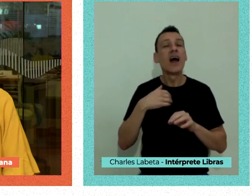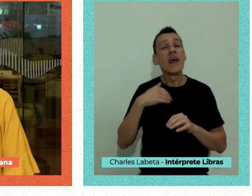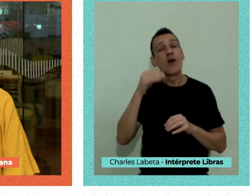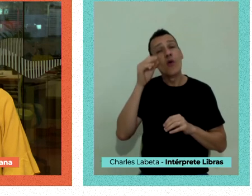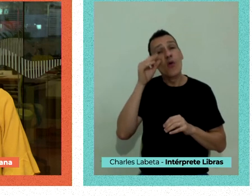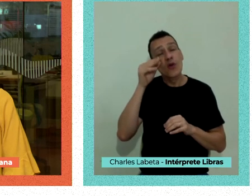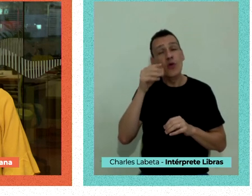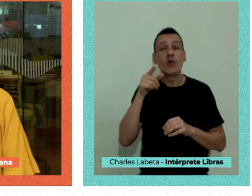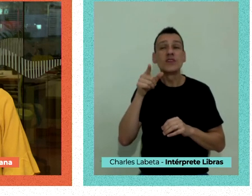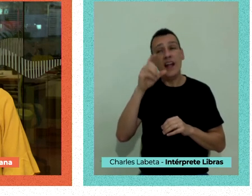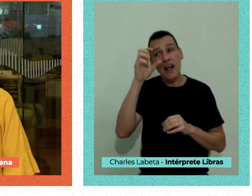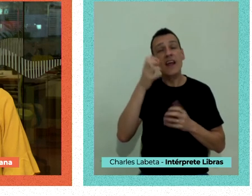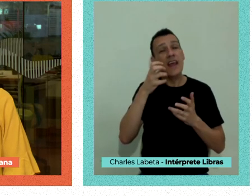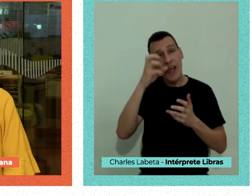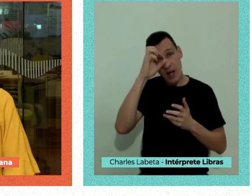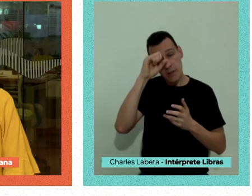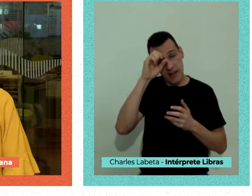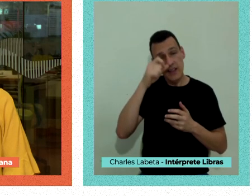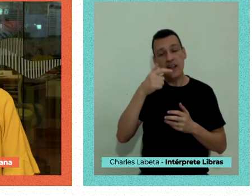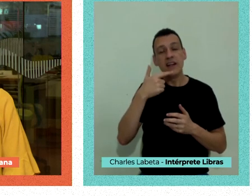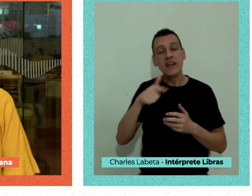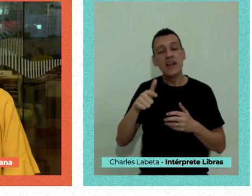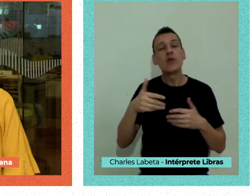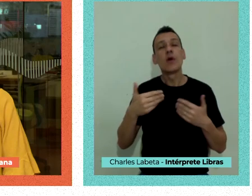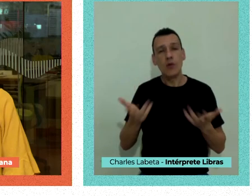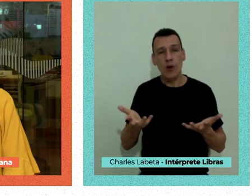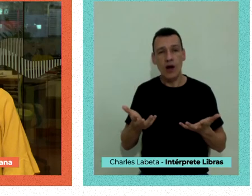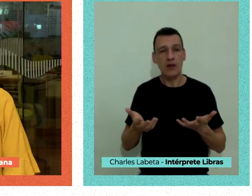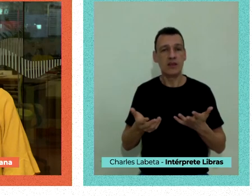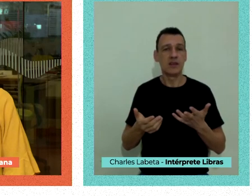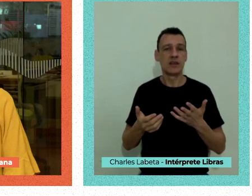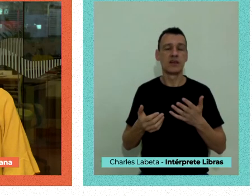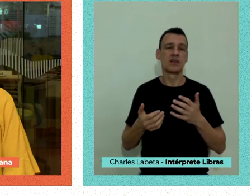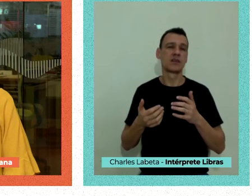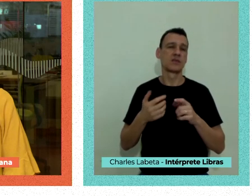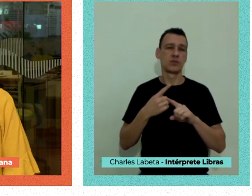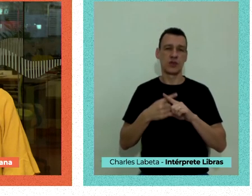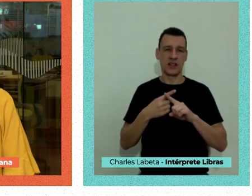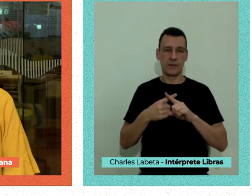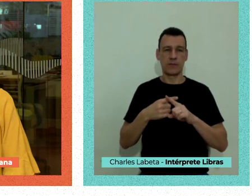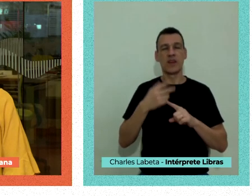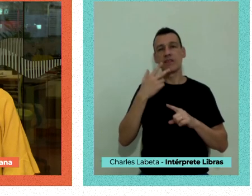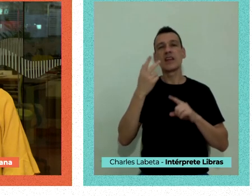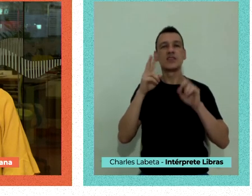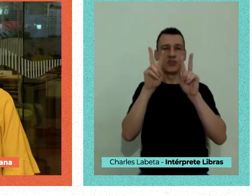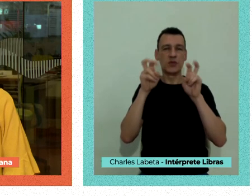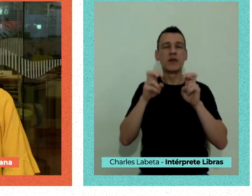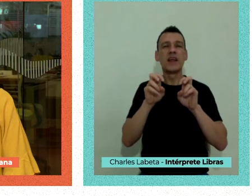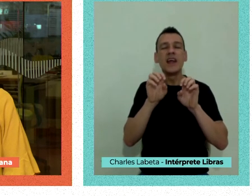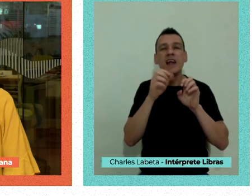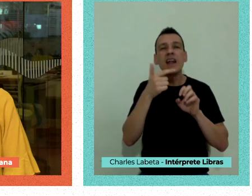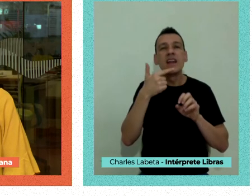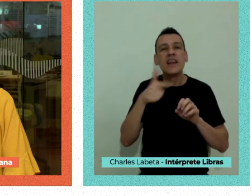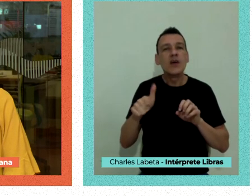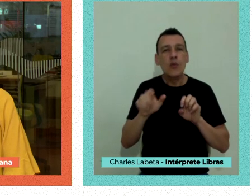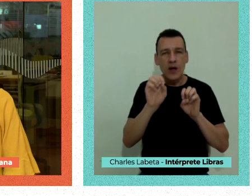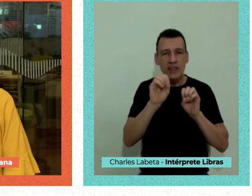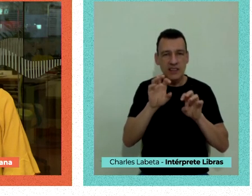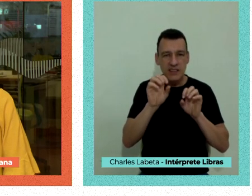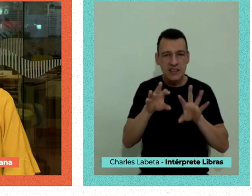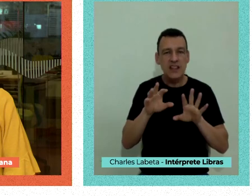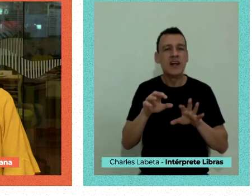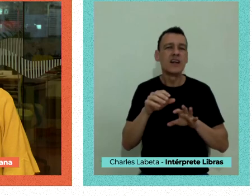aprendendo. Porque é isso, né? Falar sobre estudo das línguas muitas vezes ainda fica no campo das